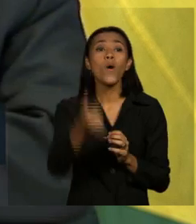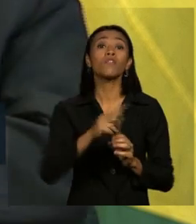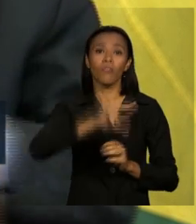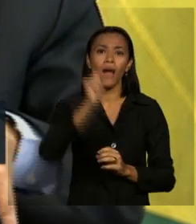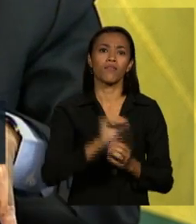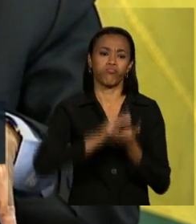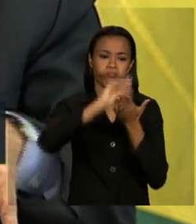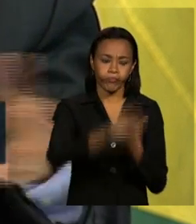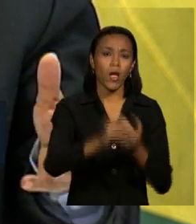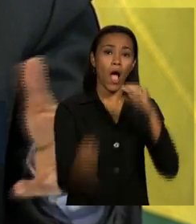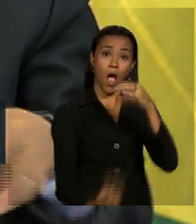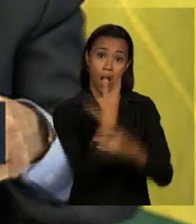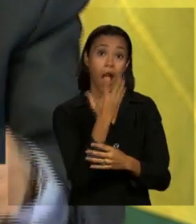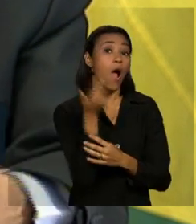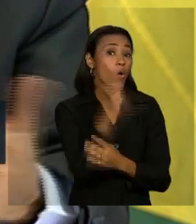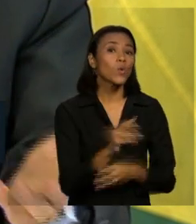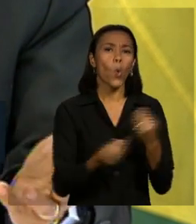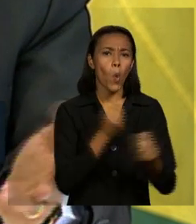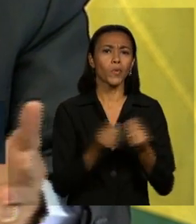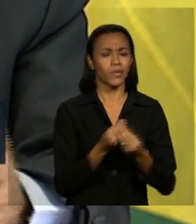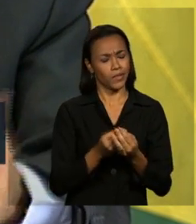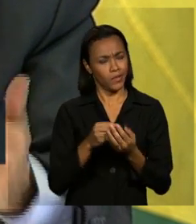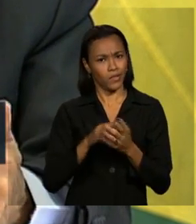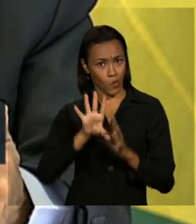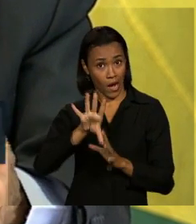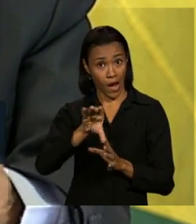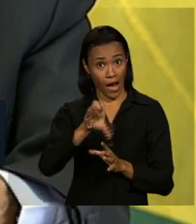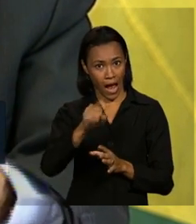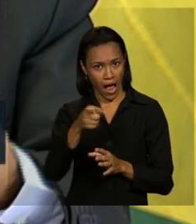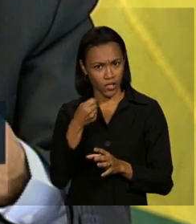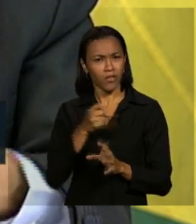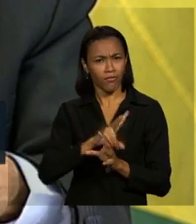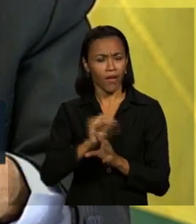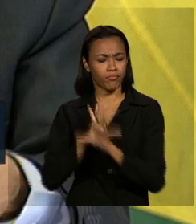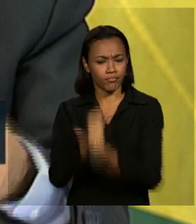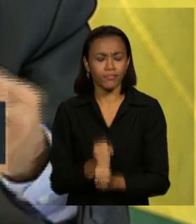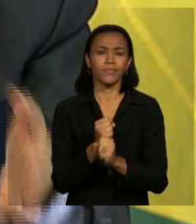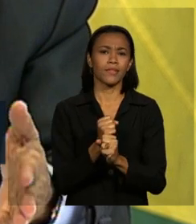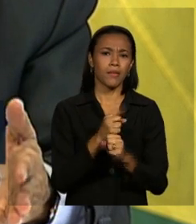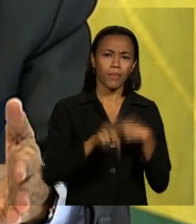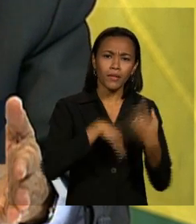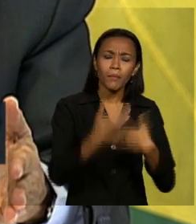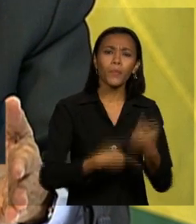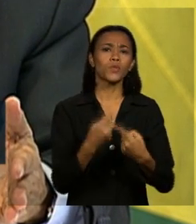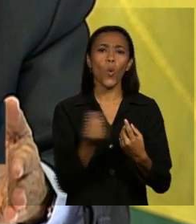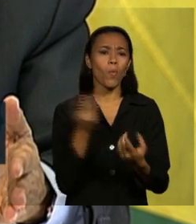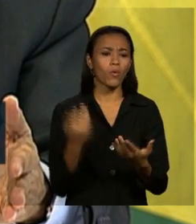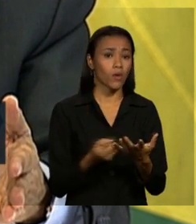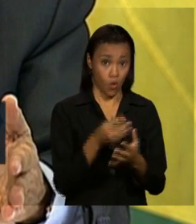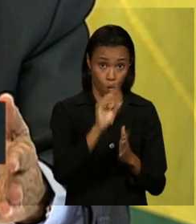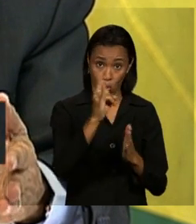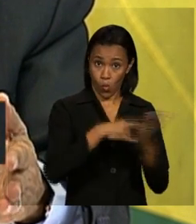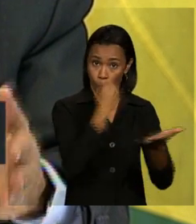investimentos o fluxo de caixa tem que fechar e garantir por um lado a condição de exequibilidade do